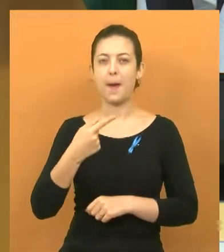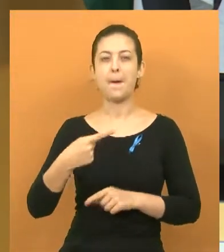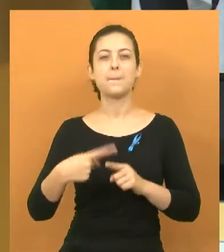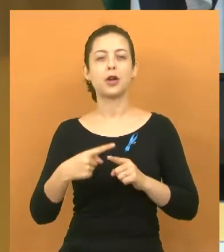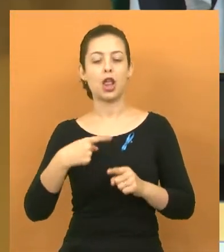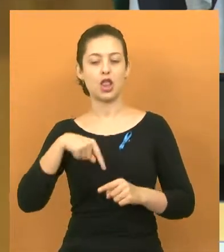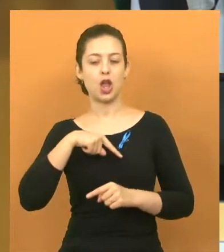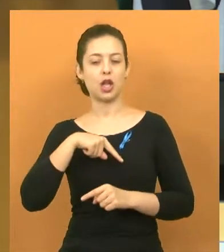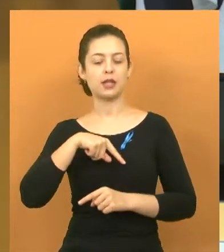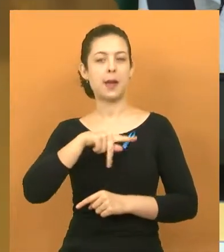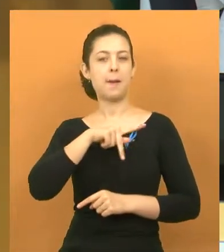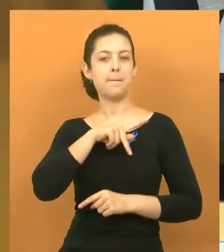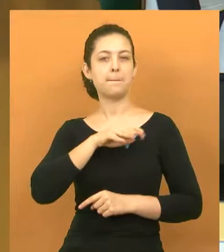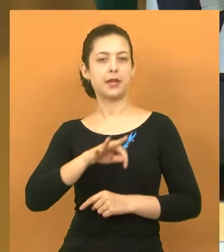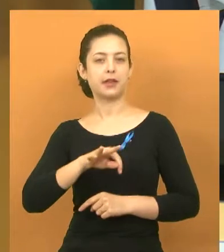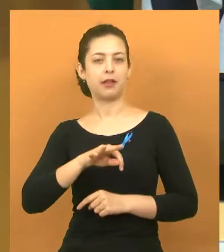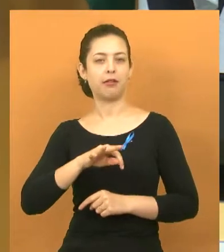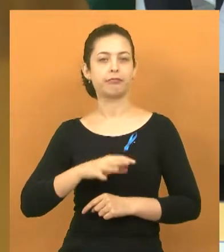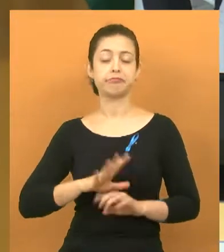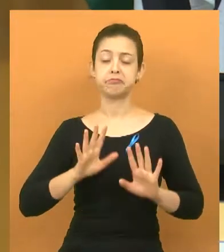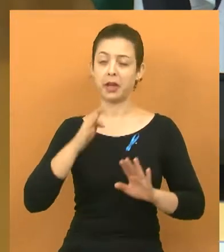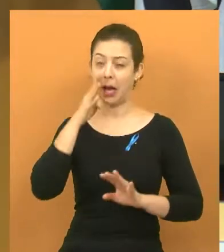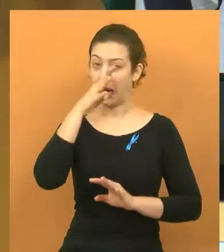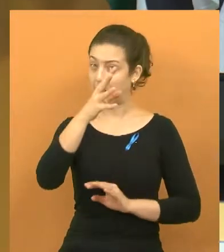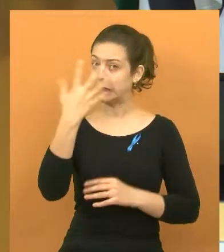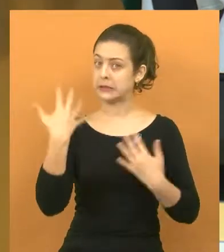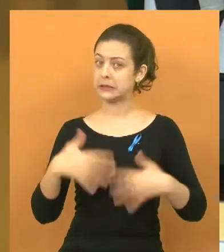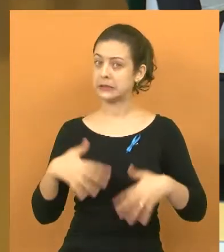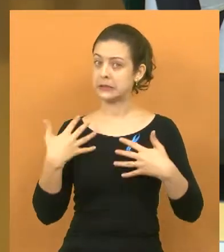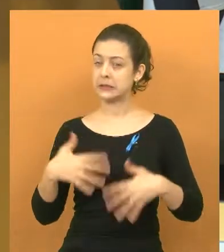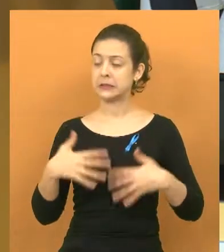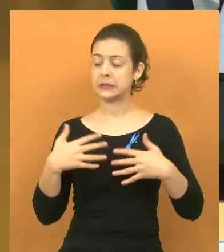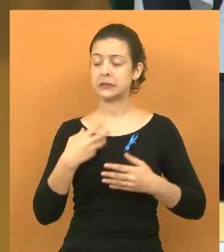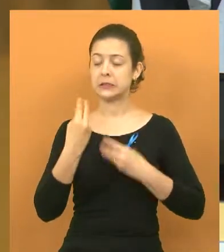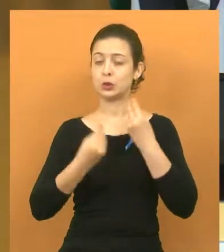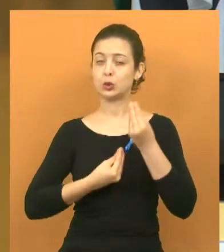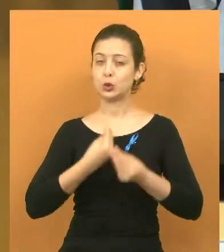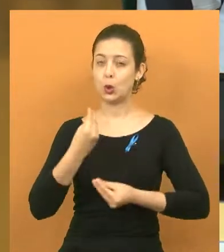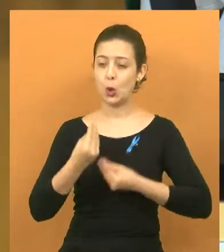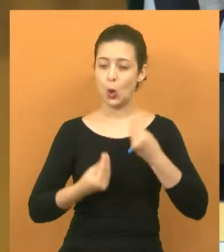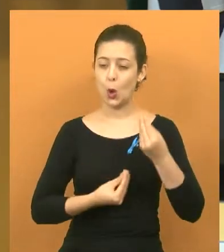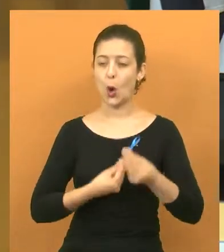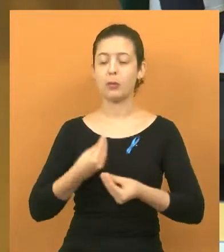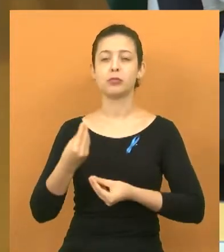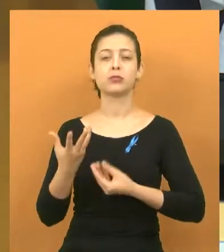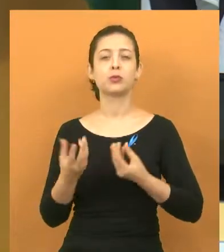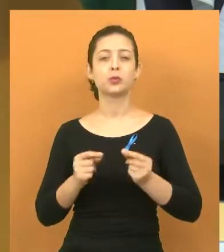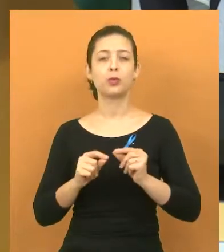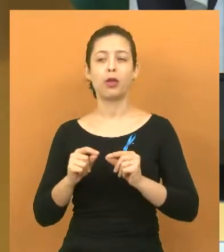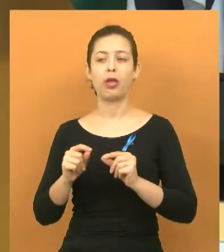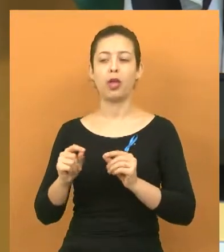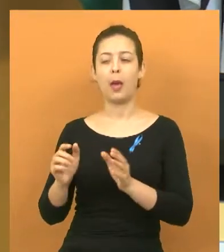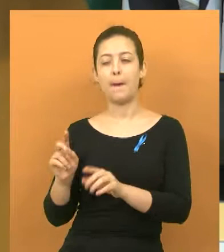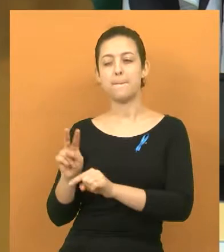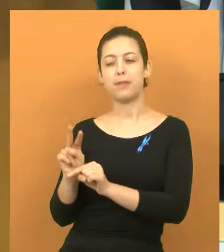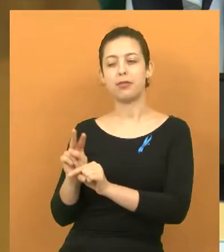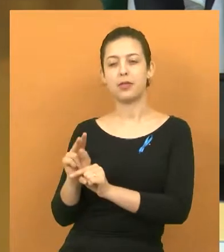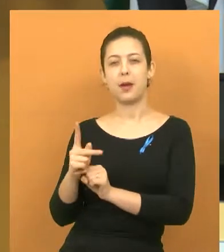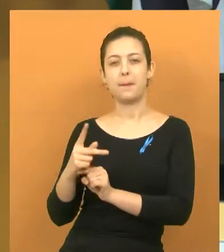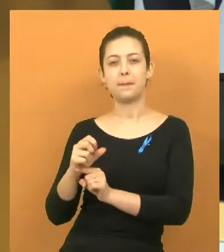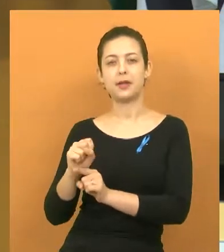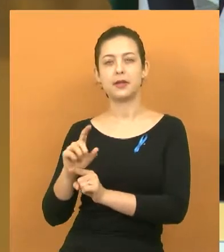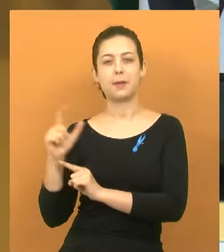petista. Mas ele faz uma acusação grave aqui, a forma, a blindagem que existe ao PSDB,